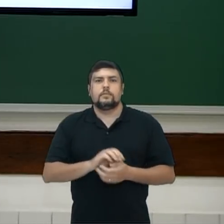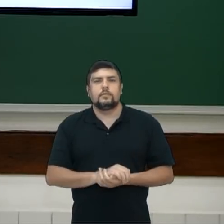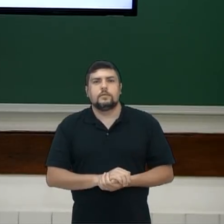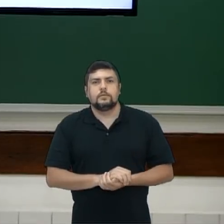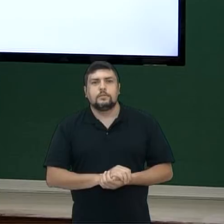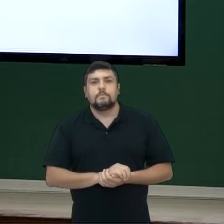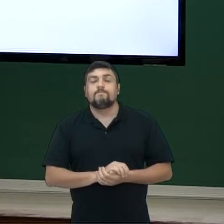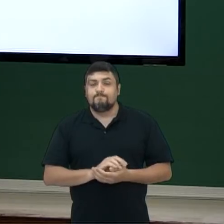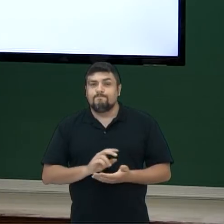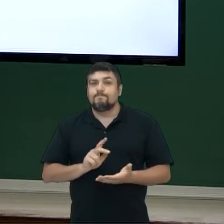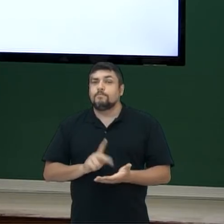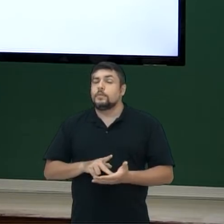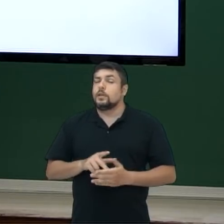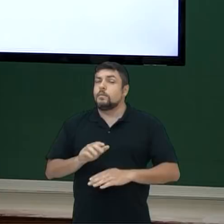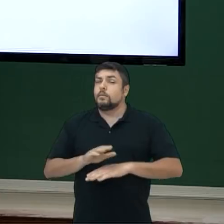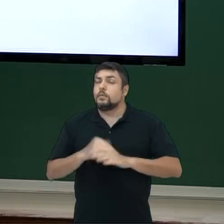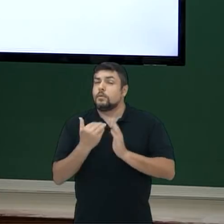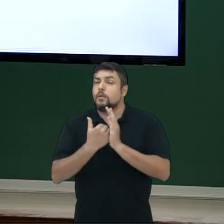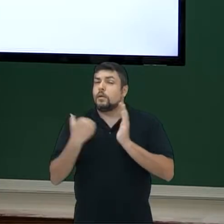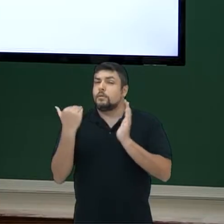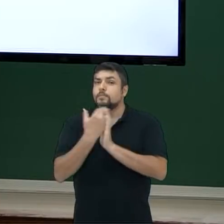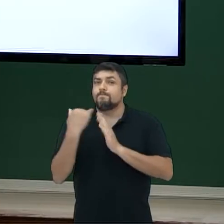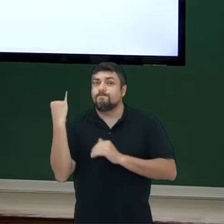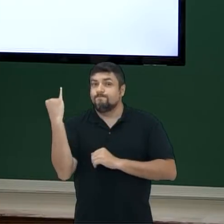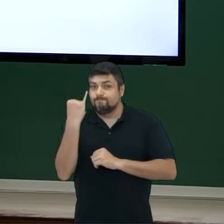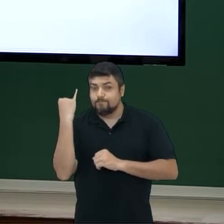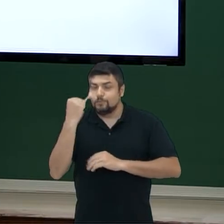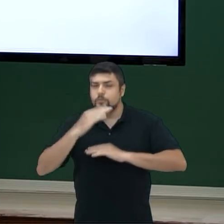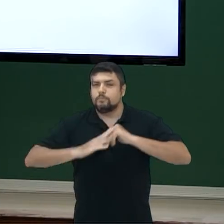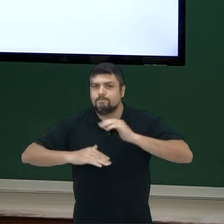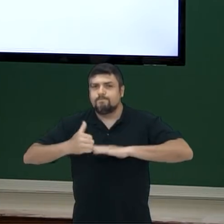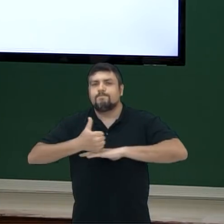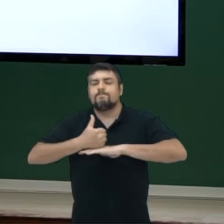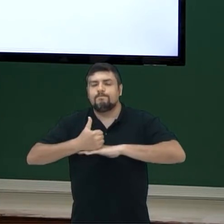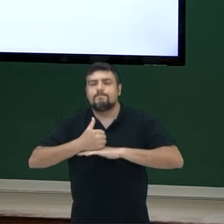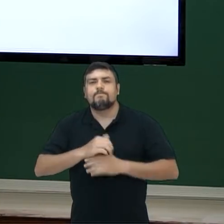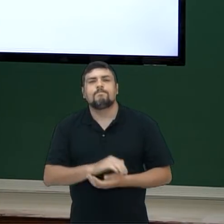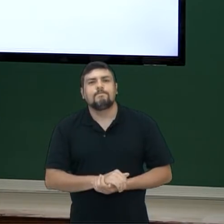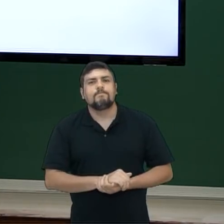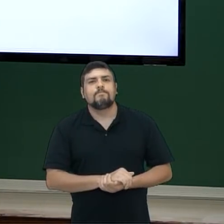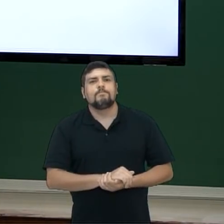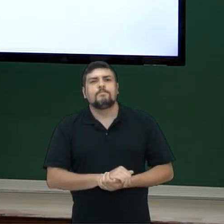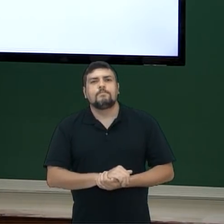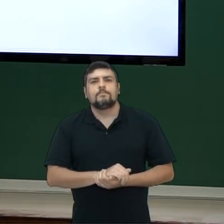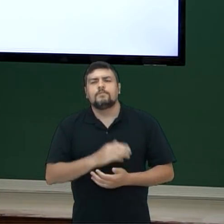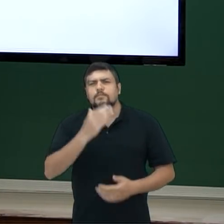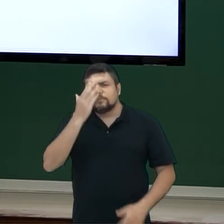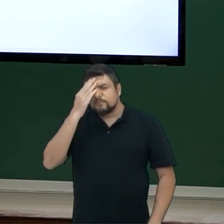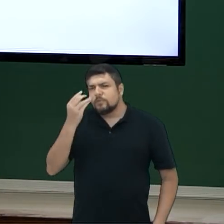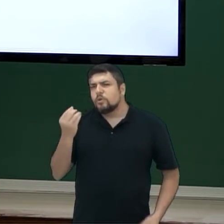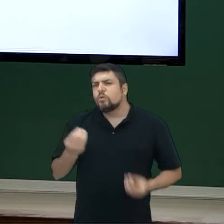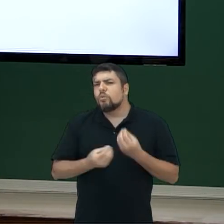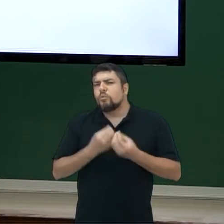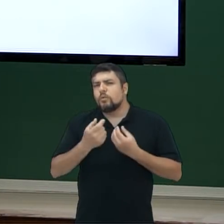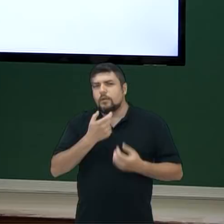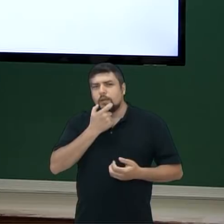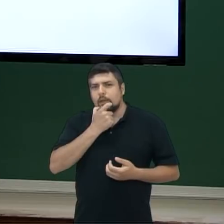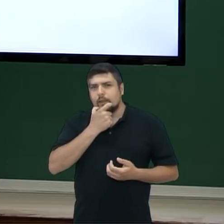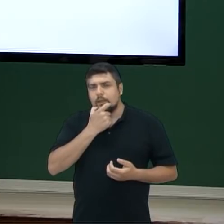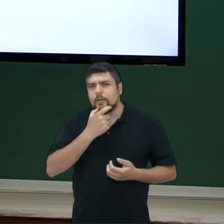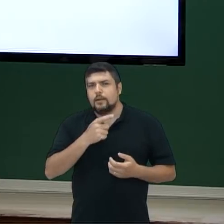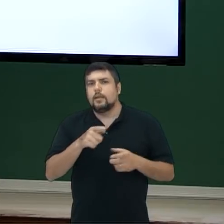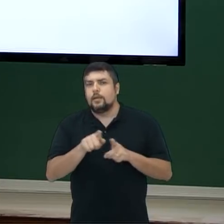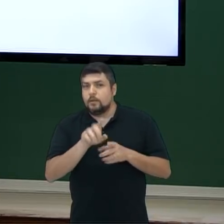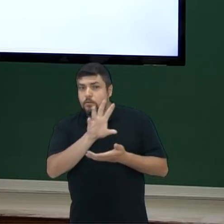Uma das profissões mais importantes, né? Que faz milhões de coisas ao mesmo tempo. Você sabe como são essas profissões em inglês? Mesma coisa,